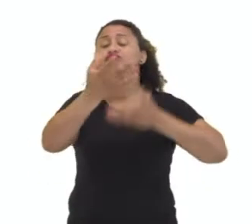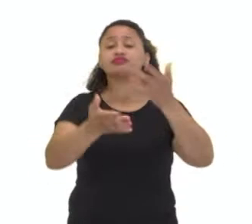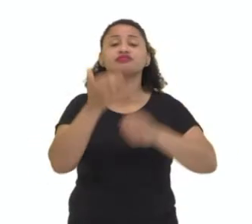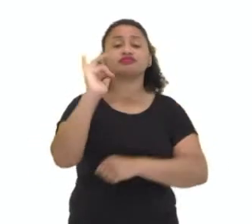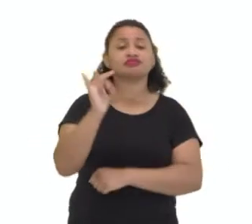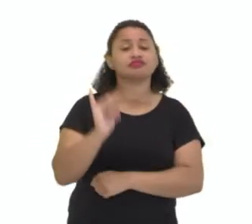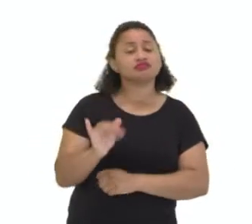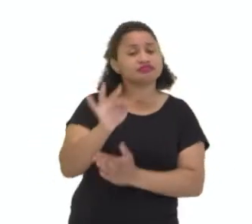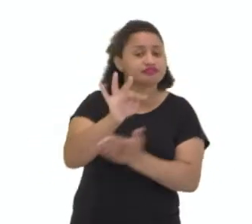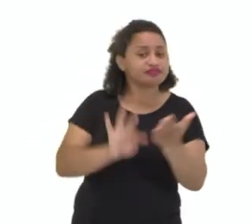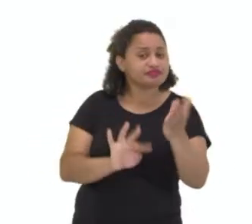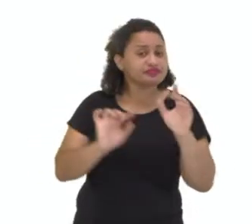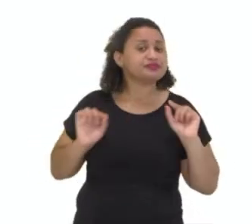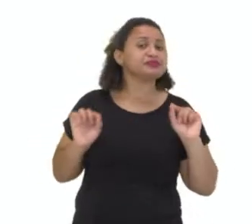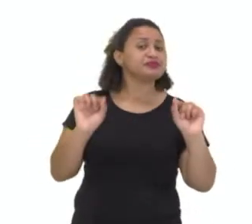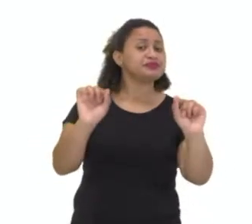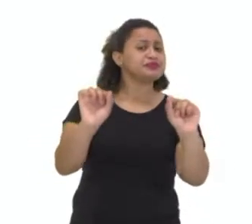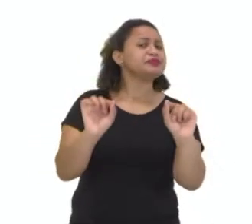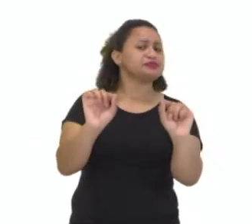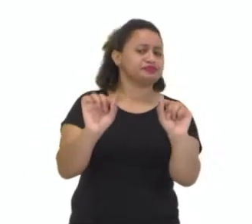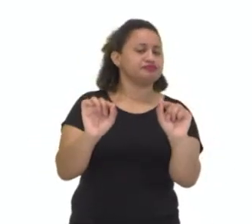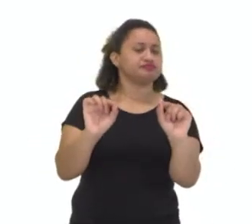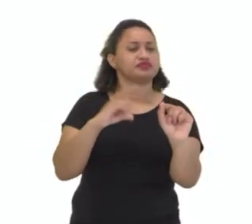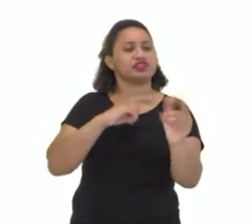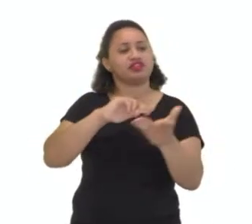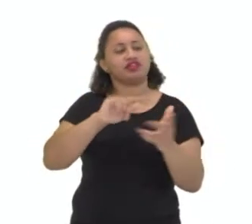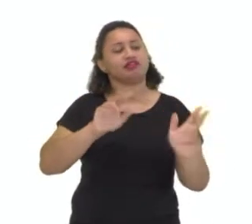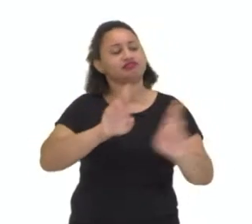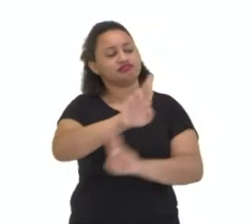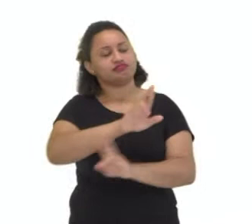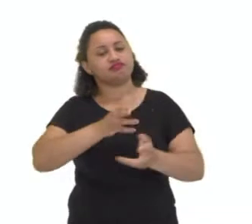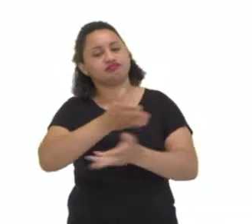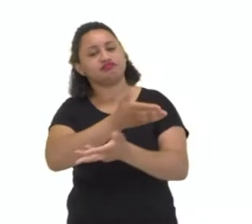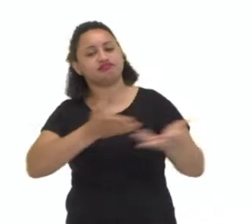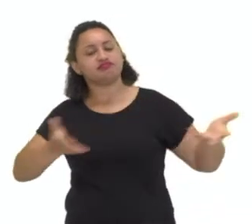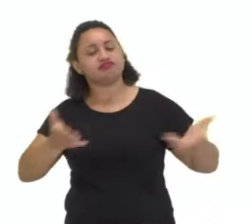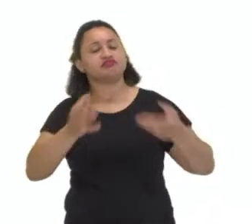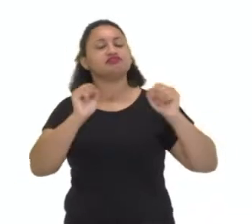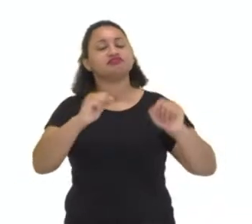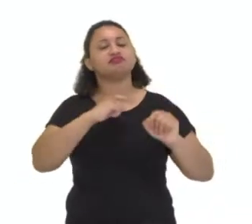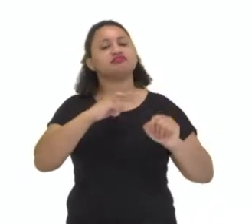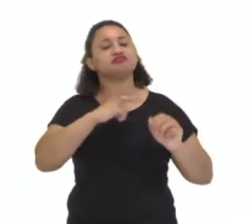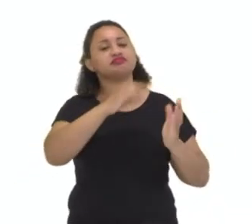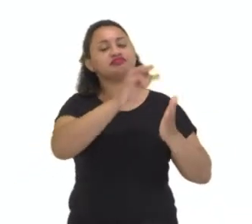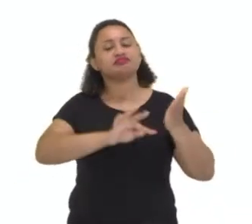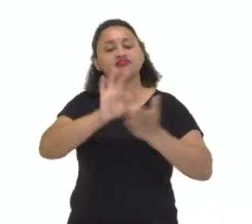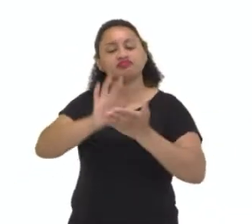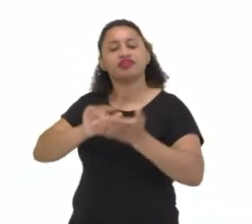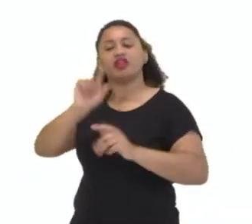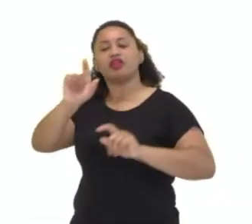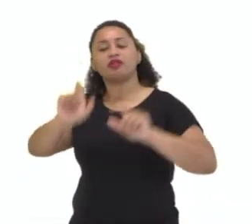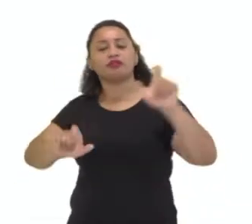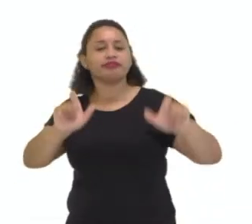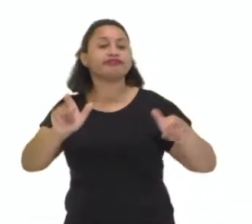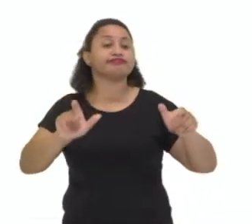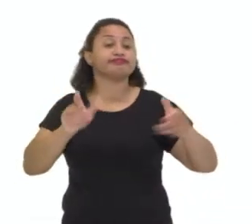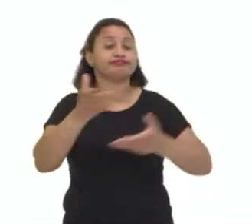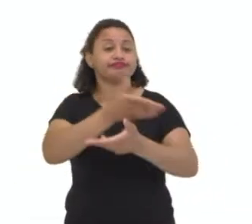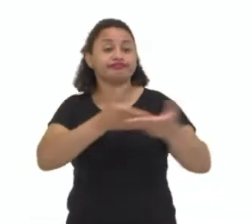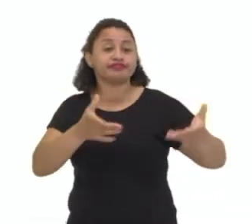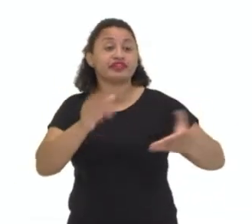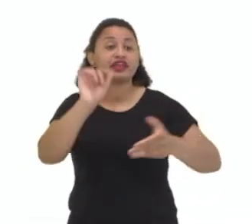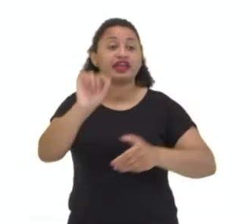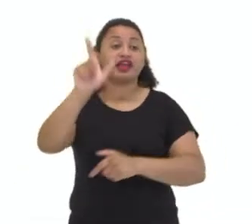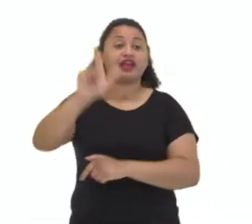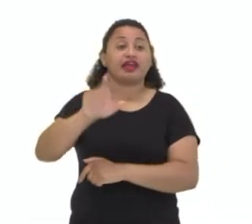texto? São várias as relações que se pode estabelecer entre os interlocutores desse texto, né? A que se destaca